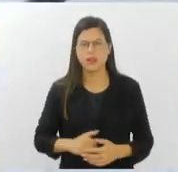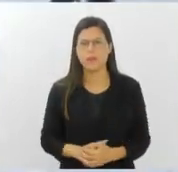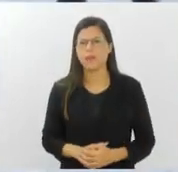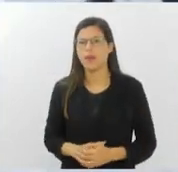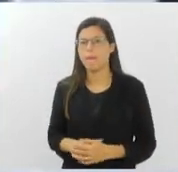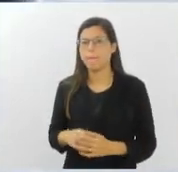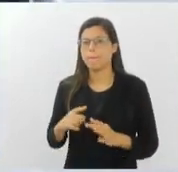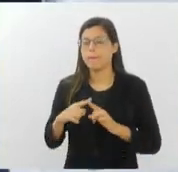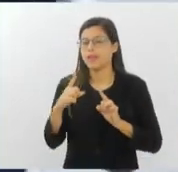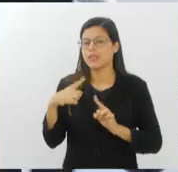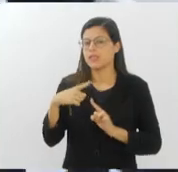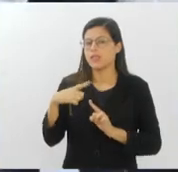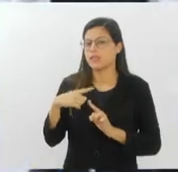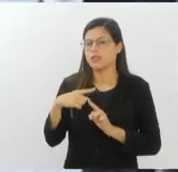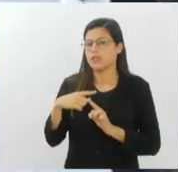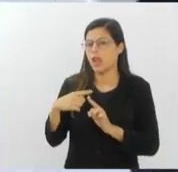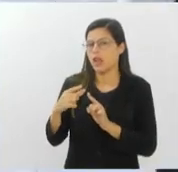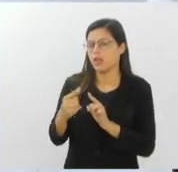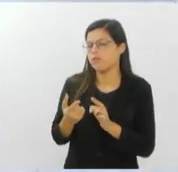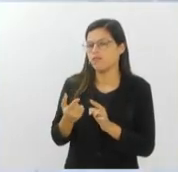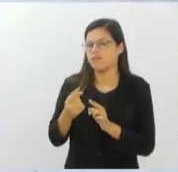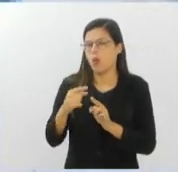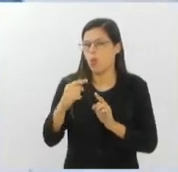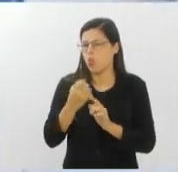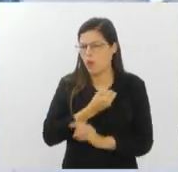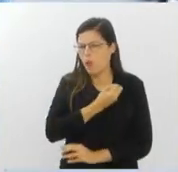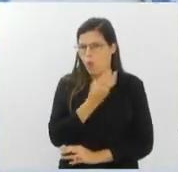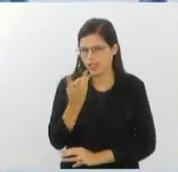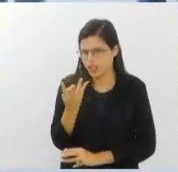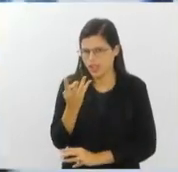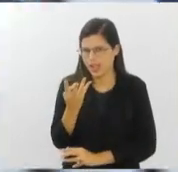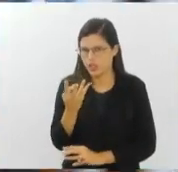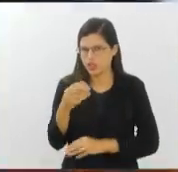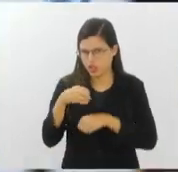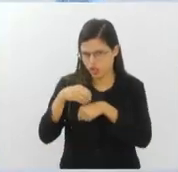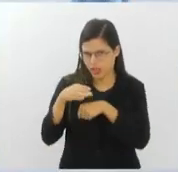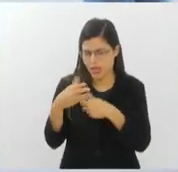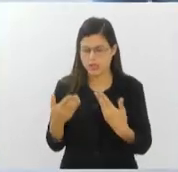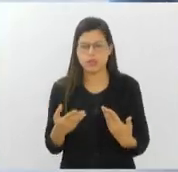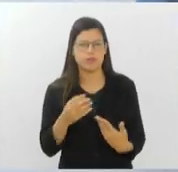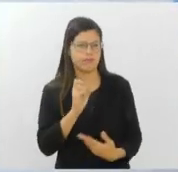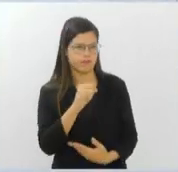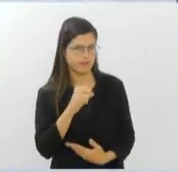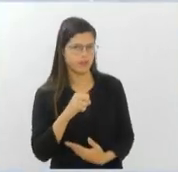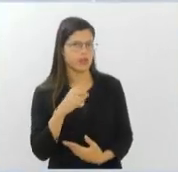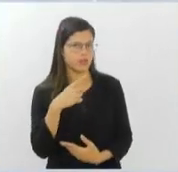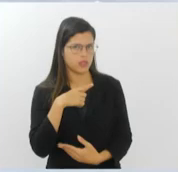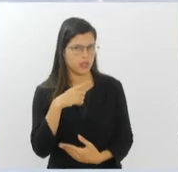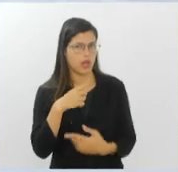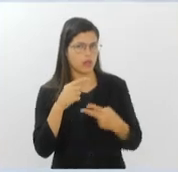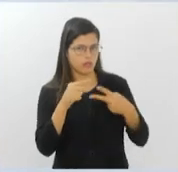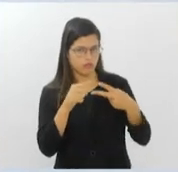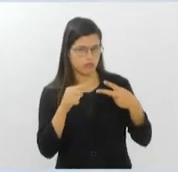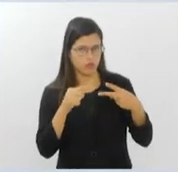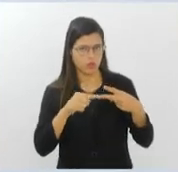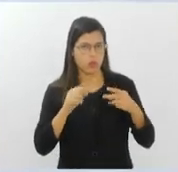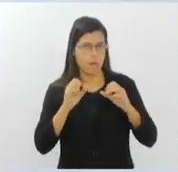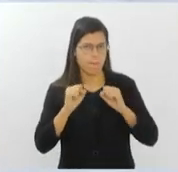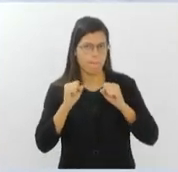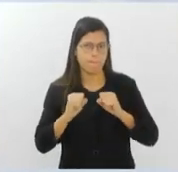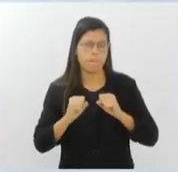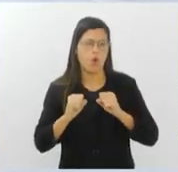recomendada? O que seria ideal? Sim, existem duas formas de tomar. né, da dosagem. A gente pode fazer